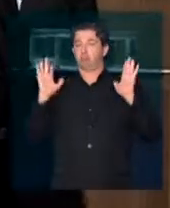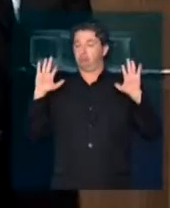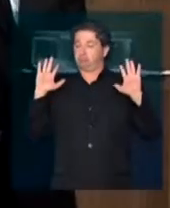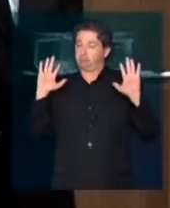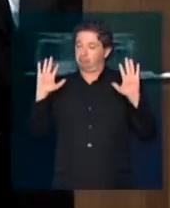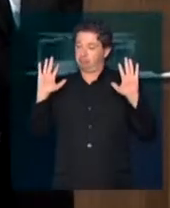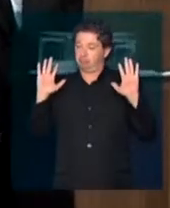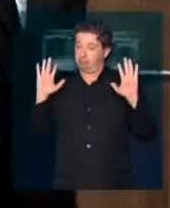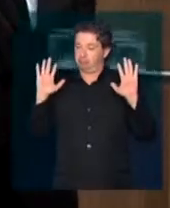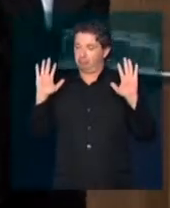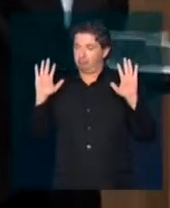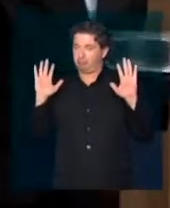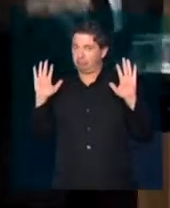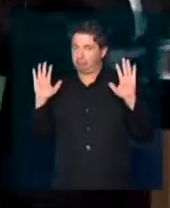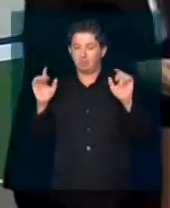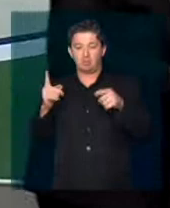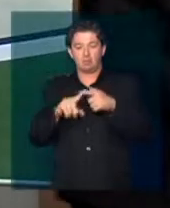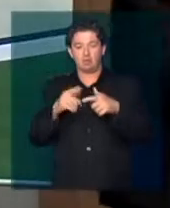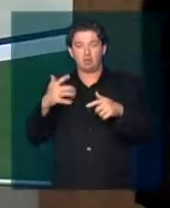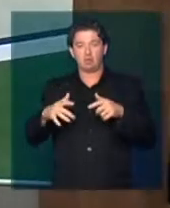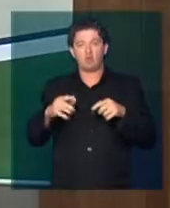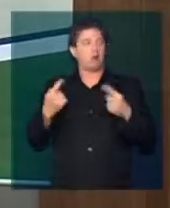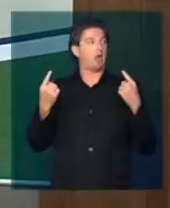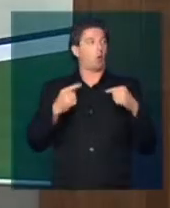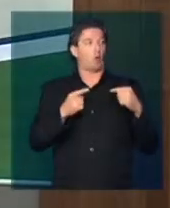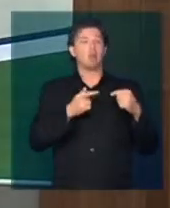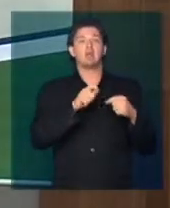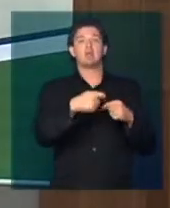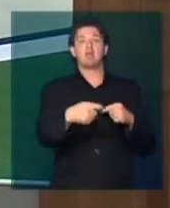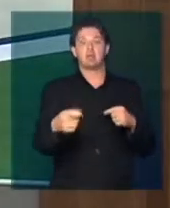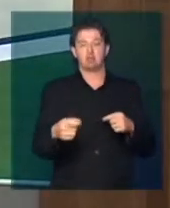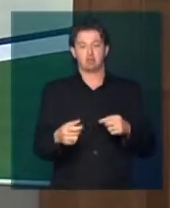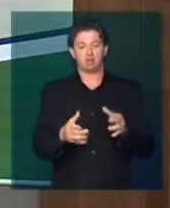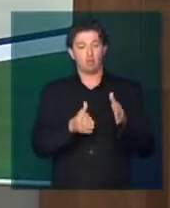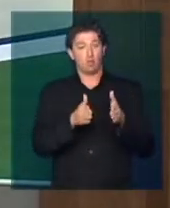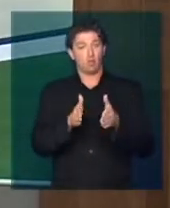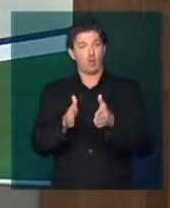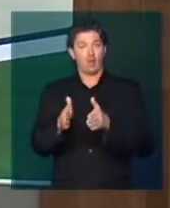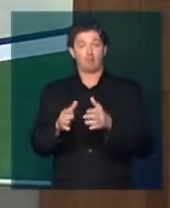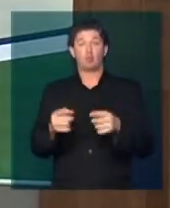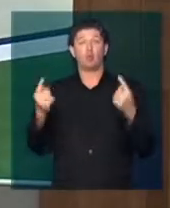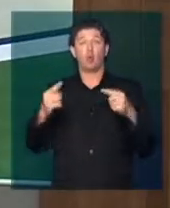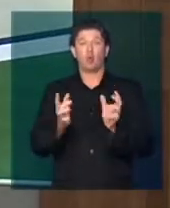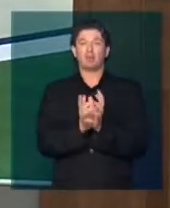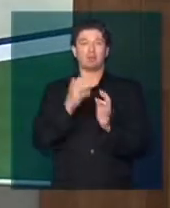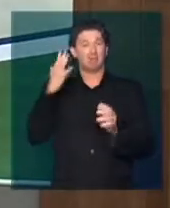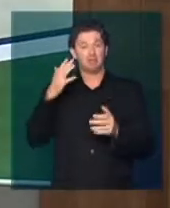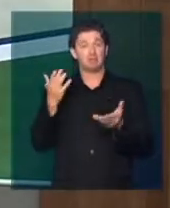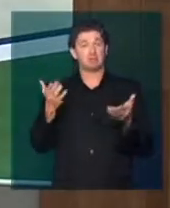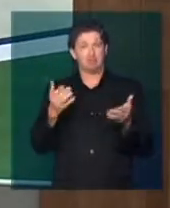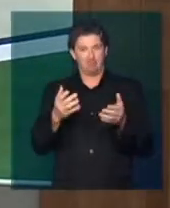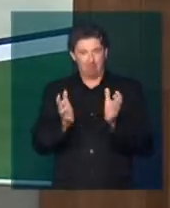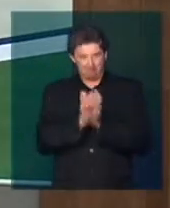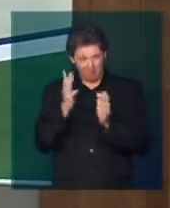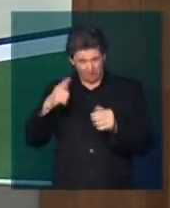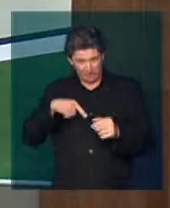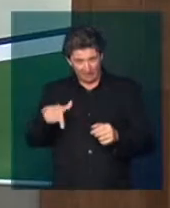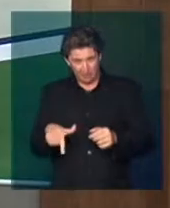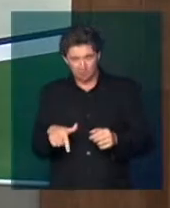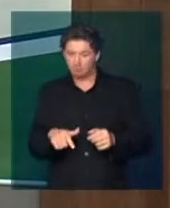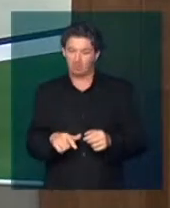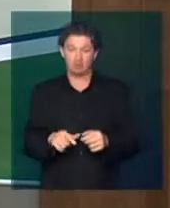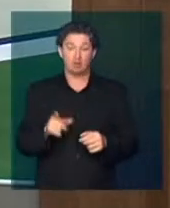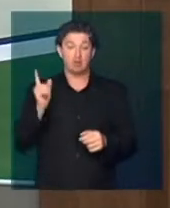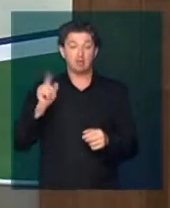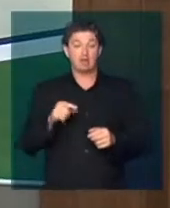assumir bandeira nenhuma, para não ter nenhum adversário. Esse é o caminho do antipartido, não é para isso que existe partido. Partido, como o nome está dizendo, é